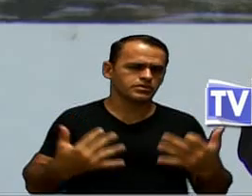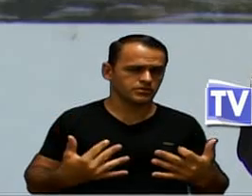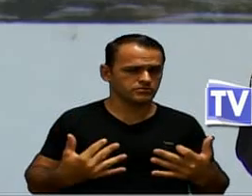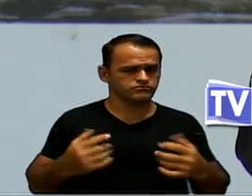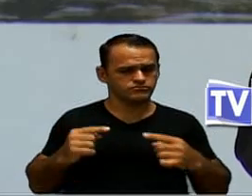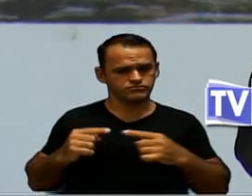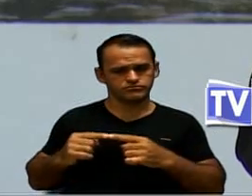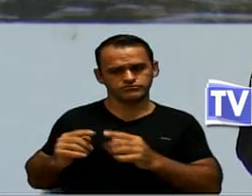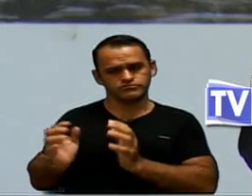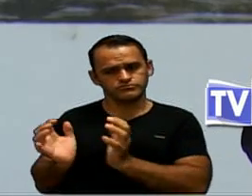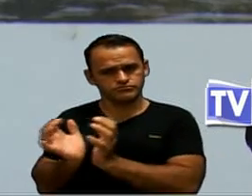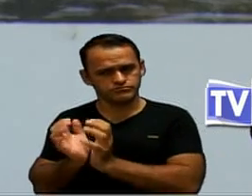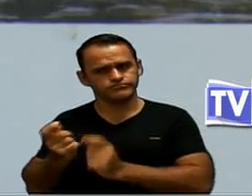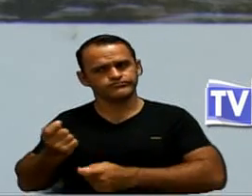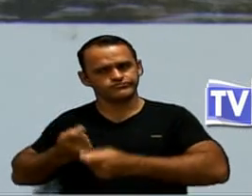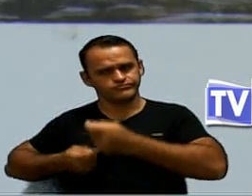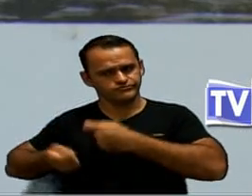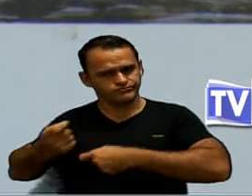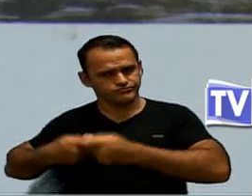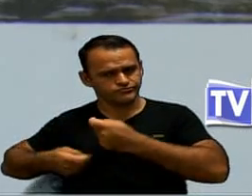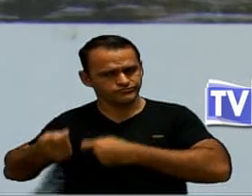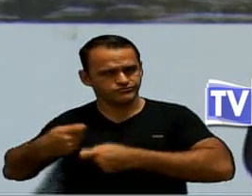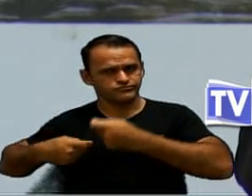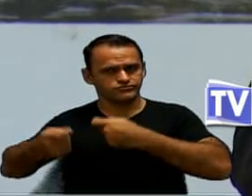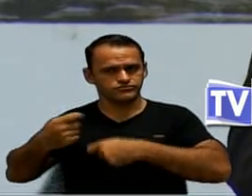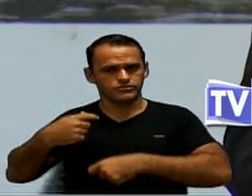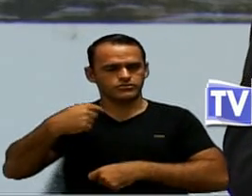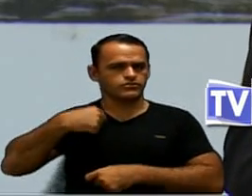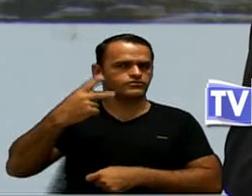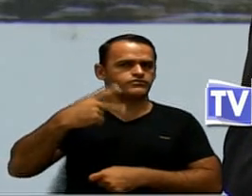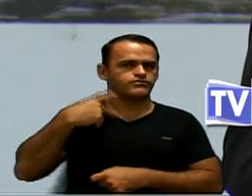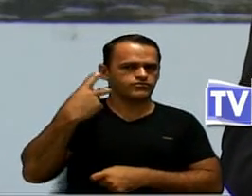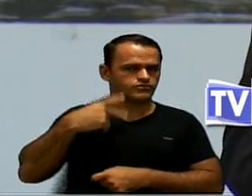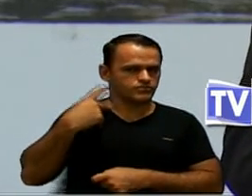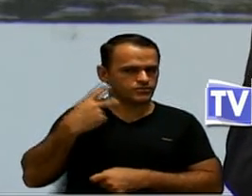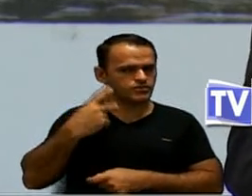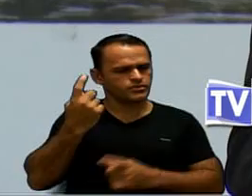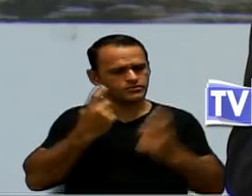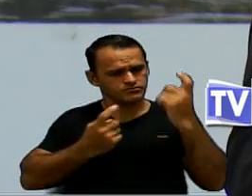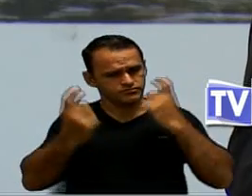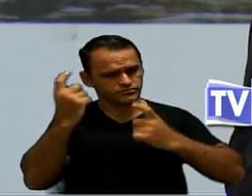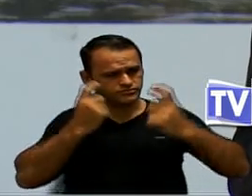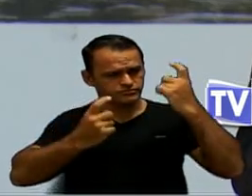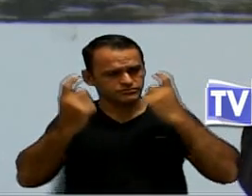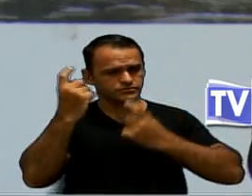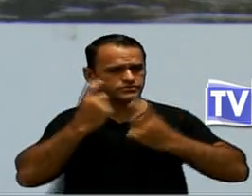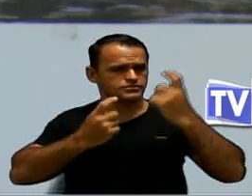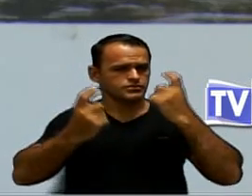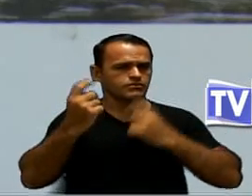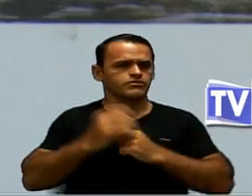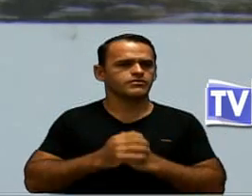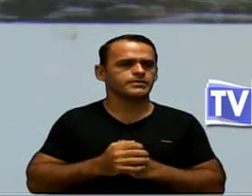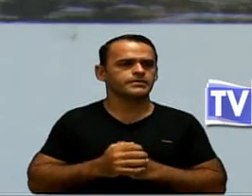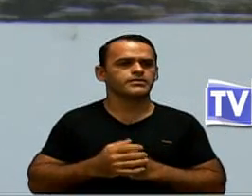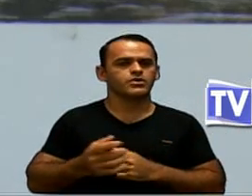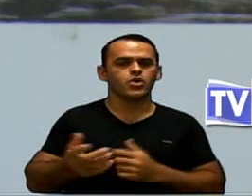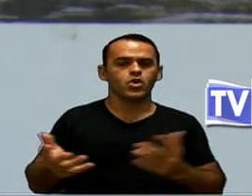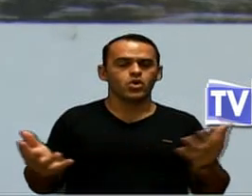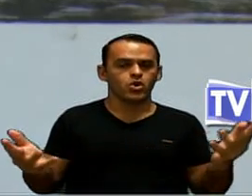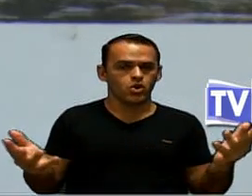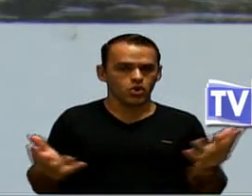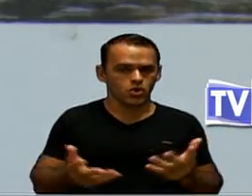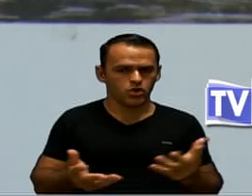de Economia. A minha parte como vereador também me preocupa, porque nós não estamos aqui